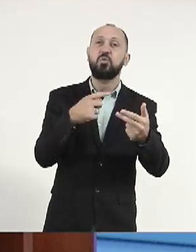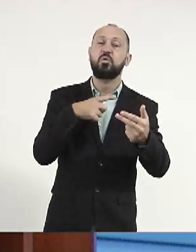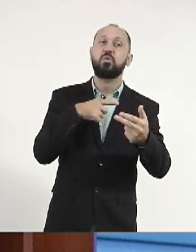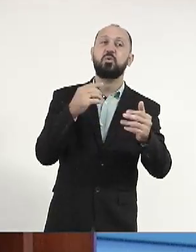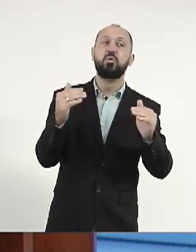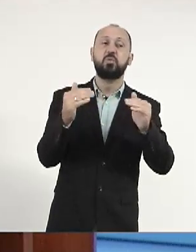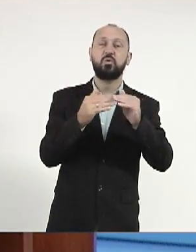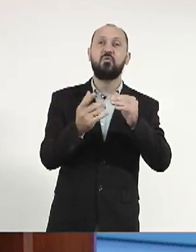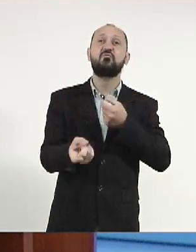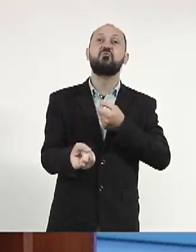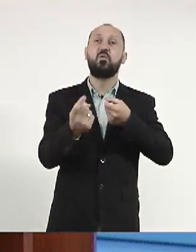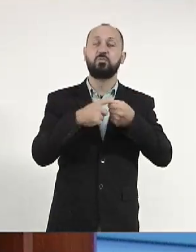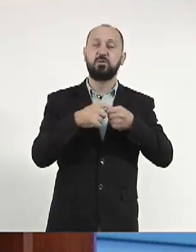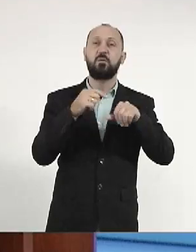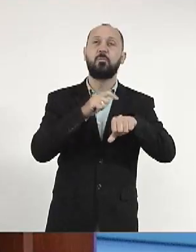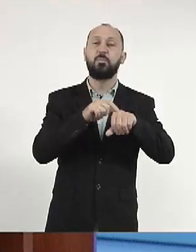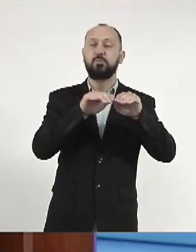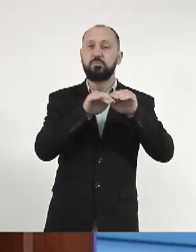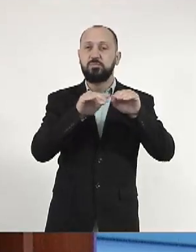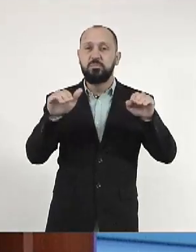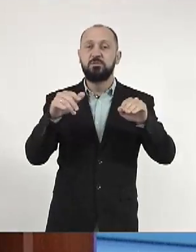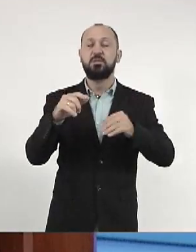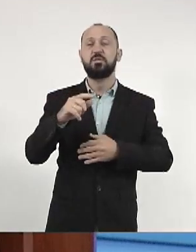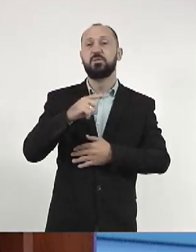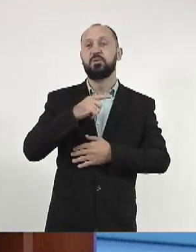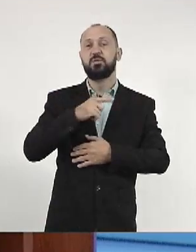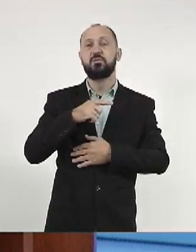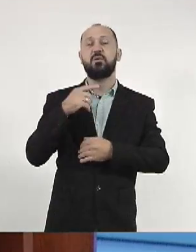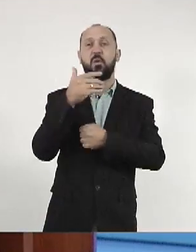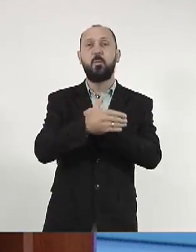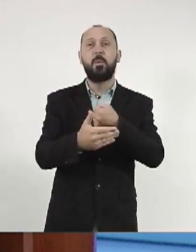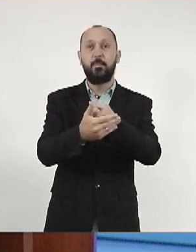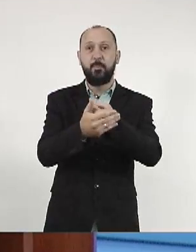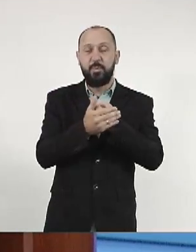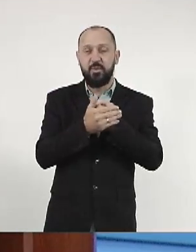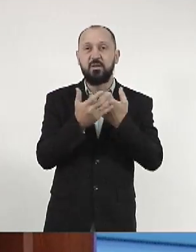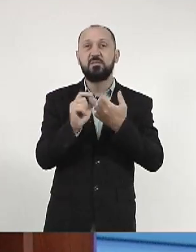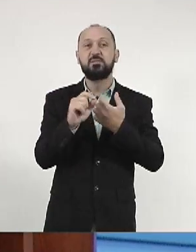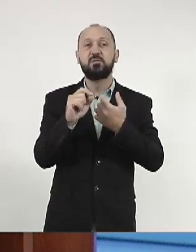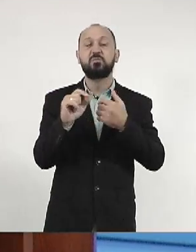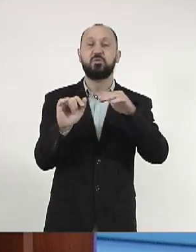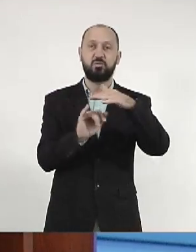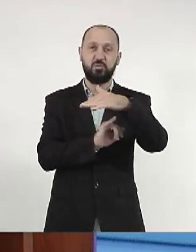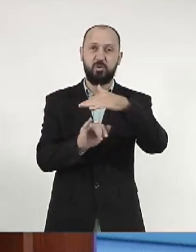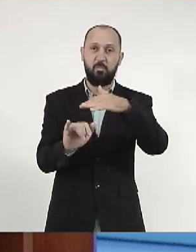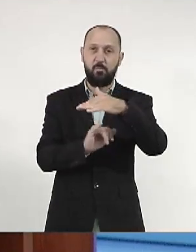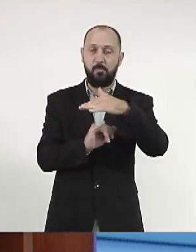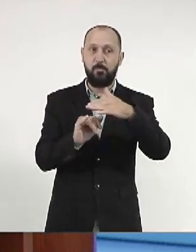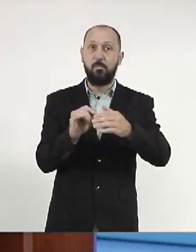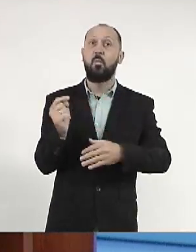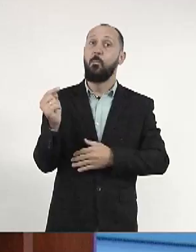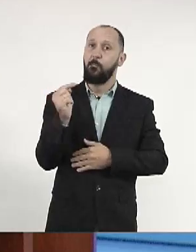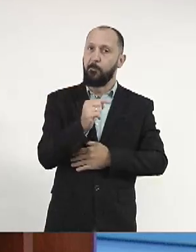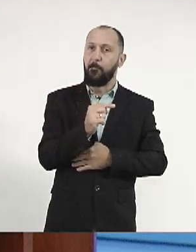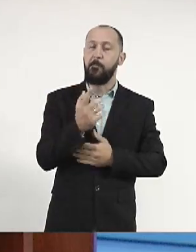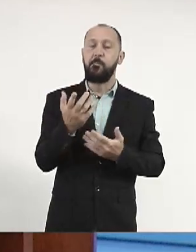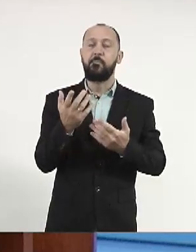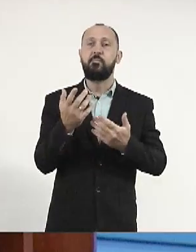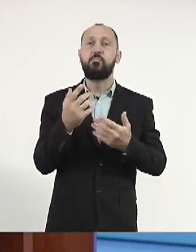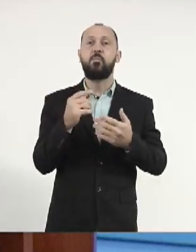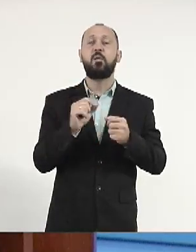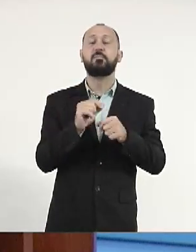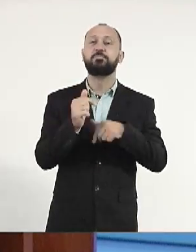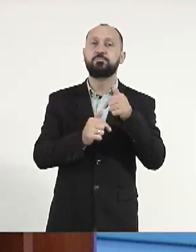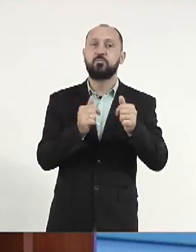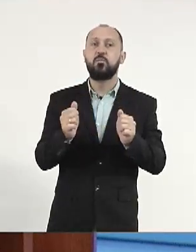voltassem a um estado normal e houvesse uma proteção das instituições. Ele, agindo